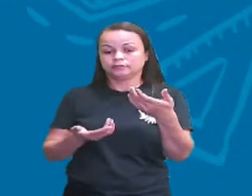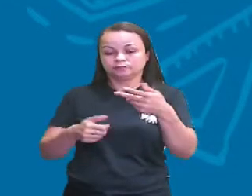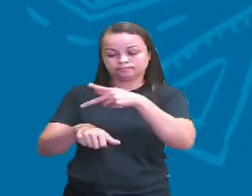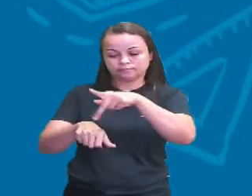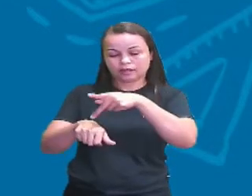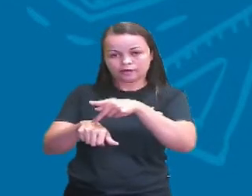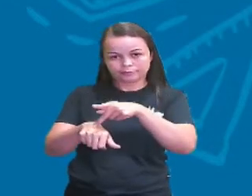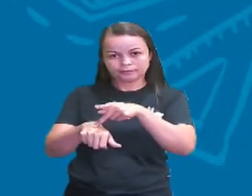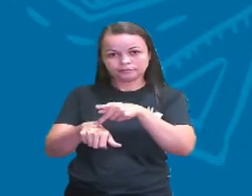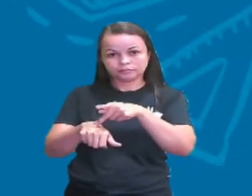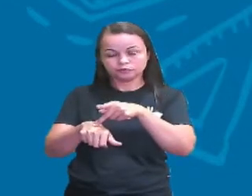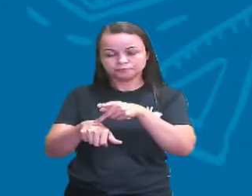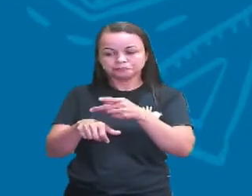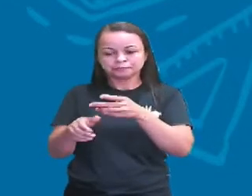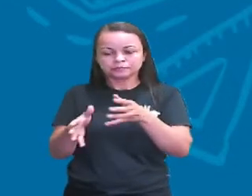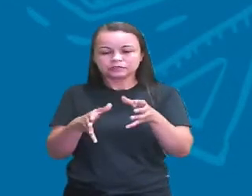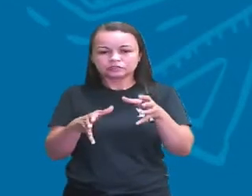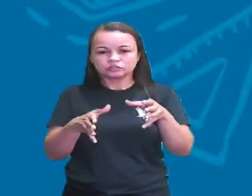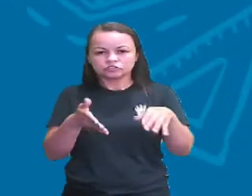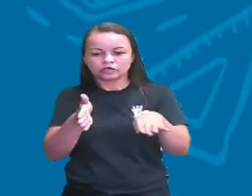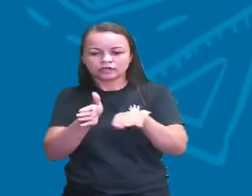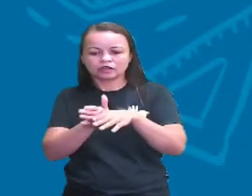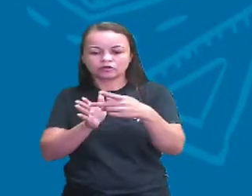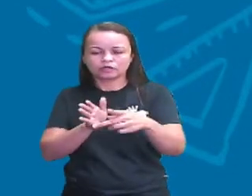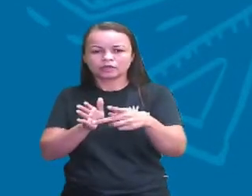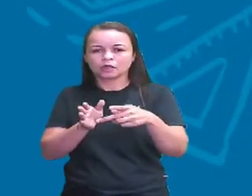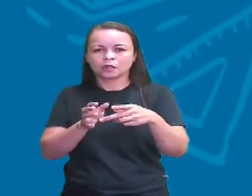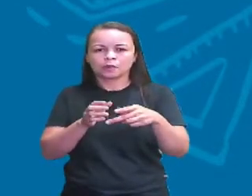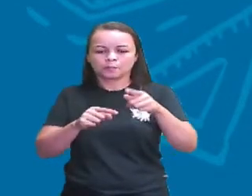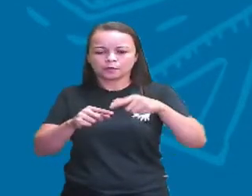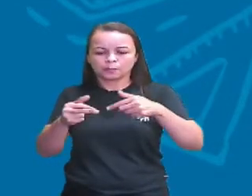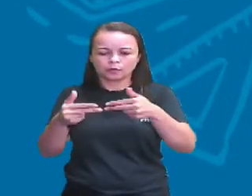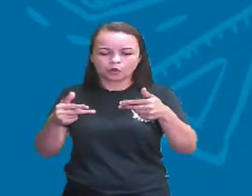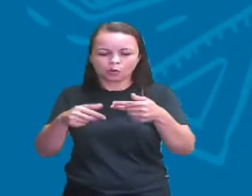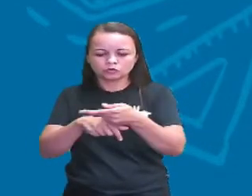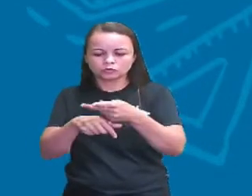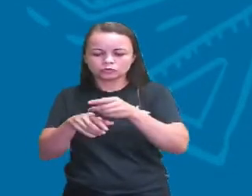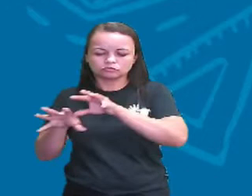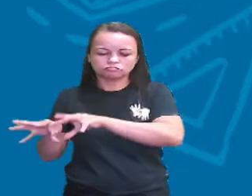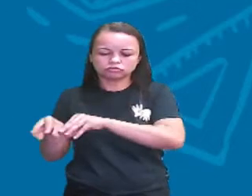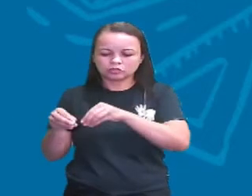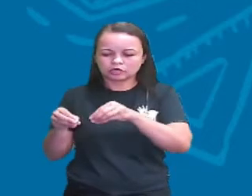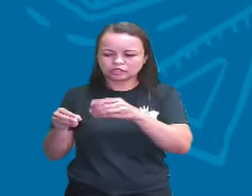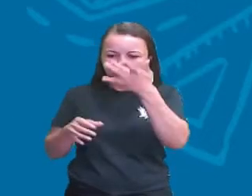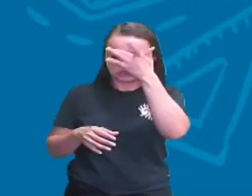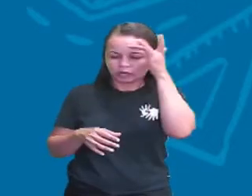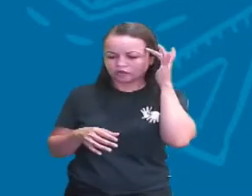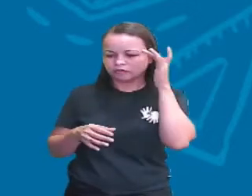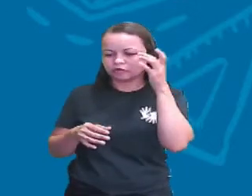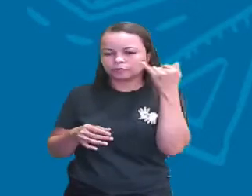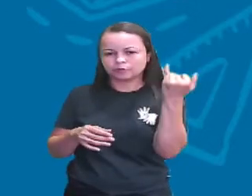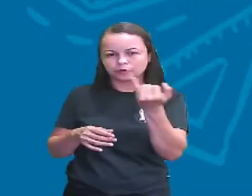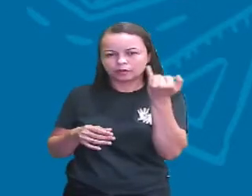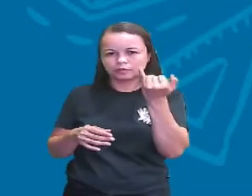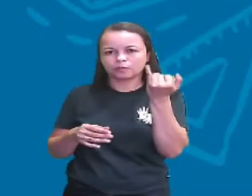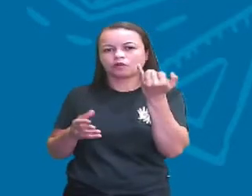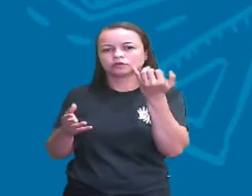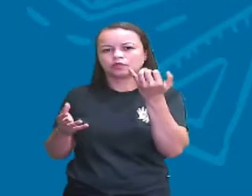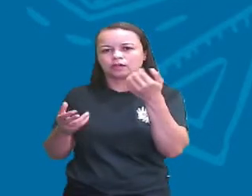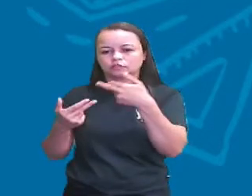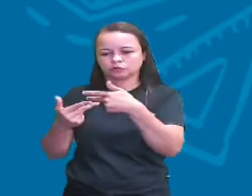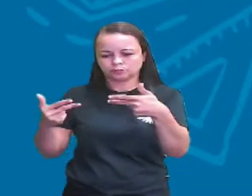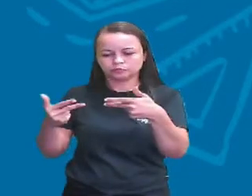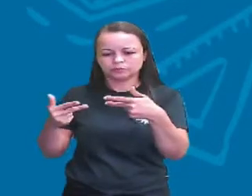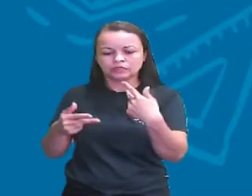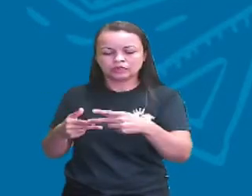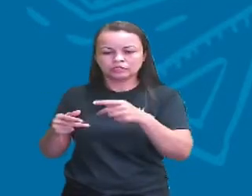aqui, pegavam produtos que eles achavam que eram valiosos e levavam para a Europa para vender, tá? No